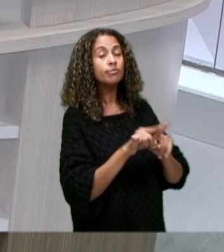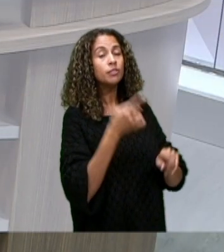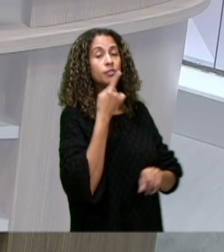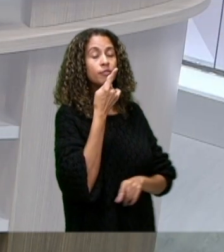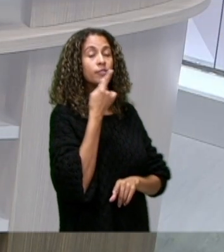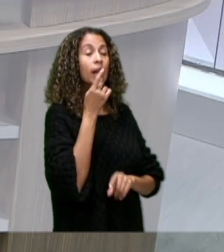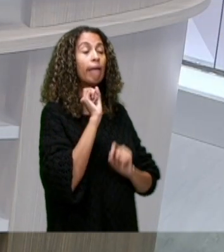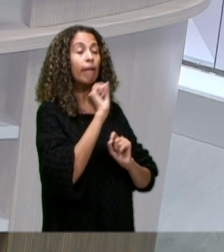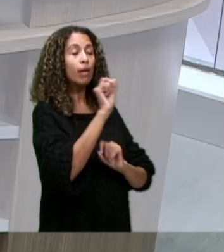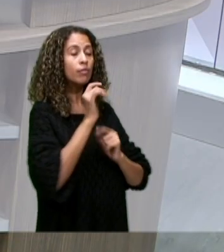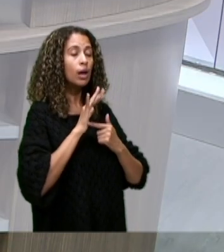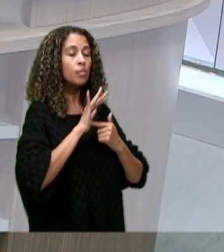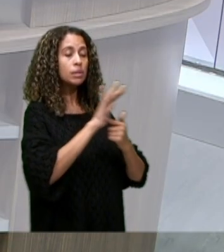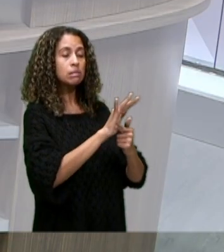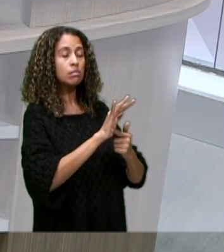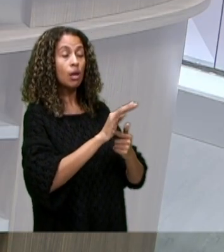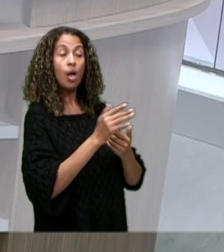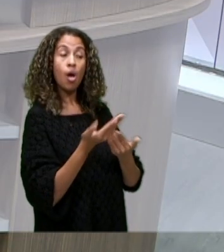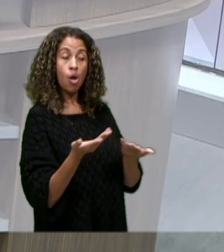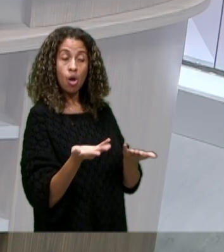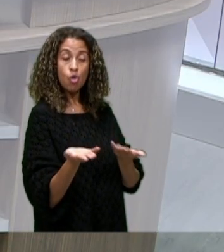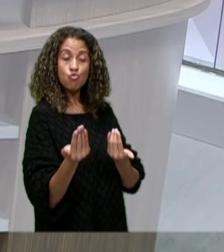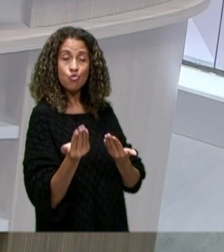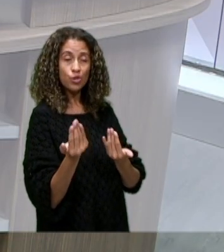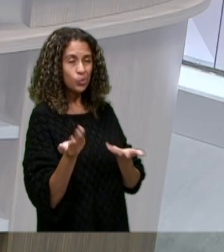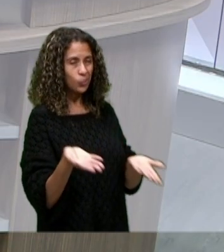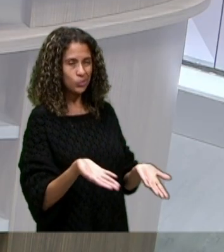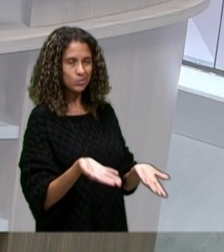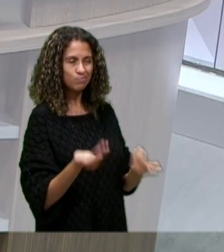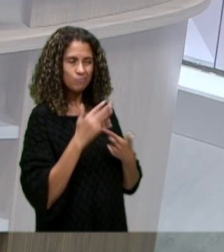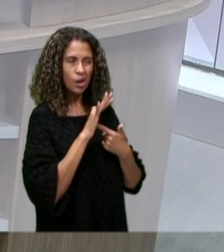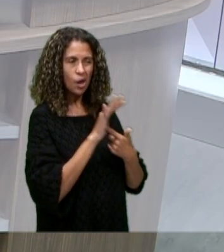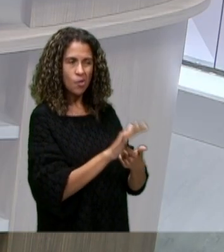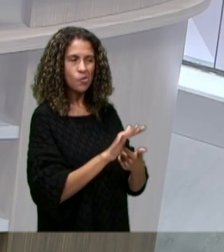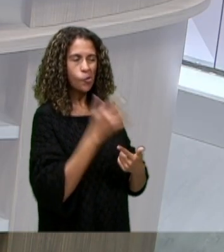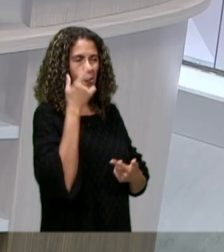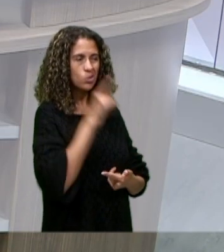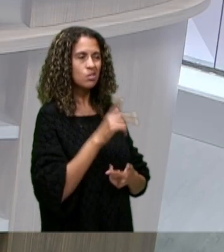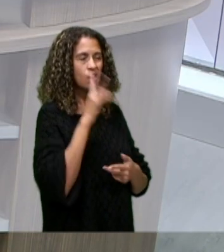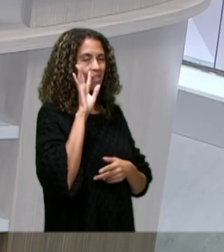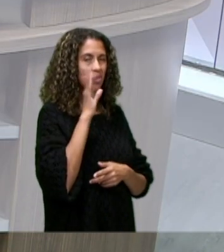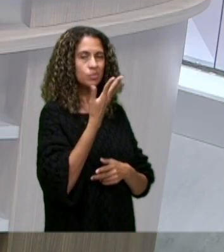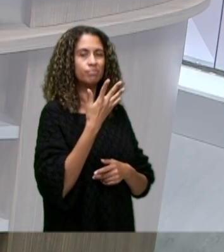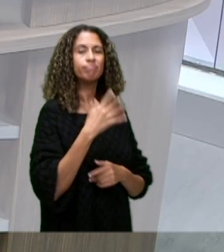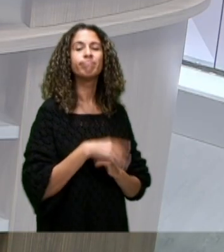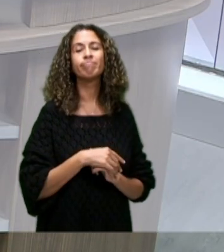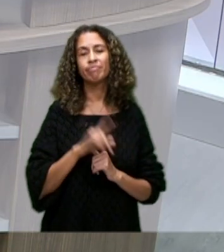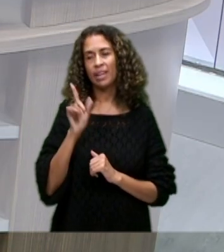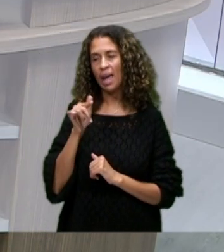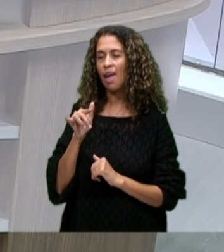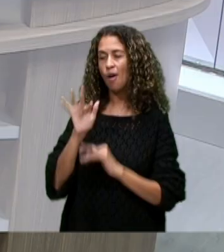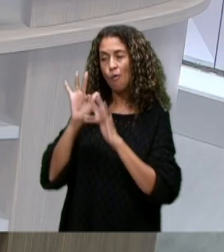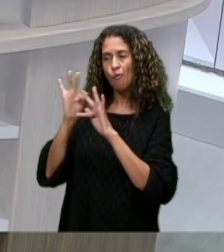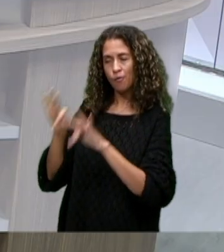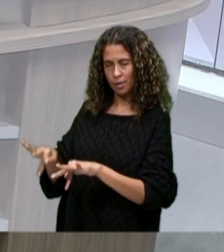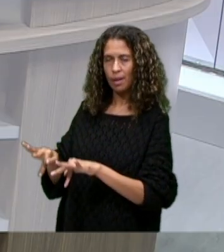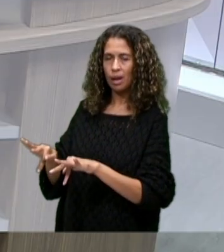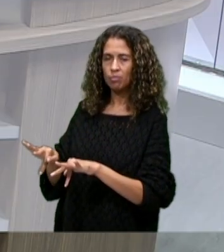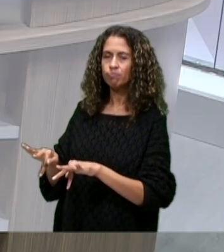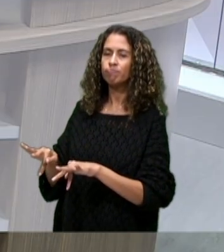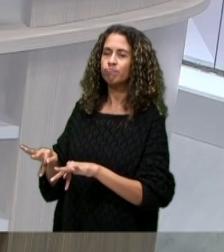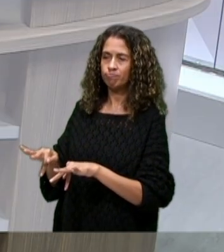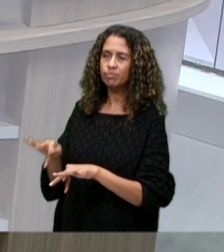essas soluções é essa nova geração. Isso, o fim da história ele é mais distópico do que utópico, mas